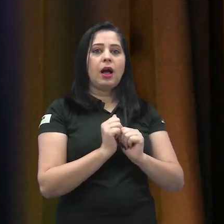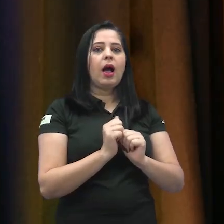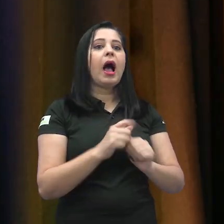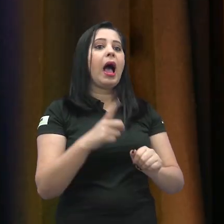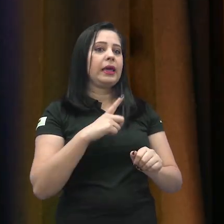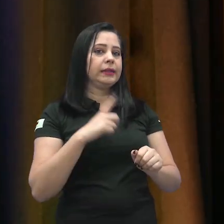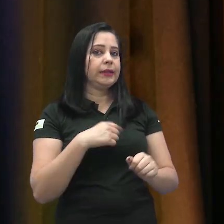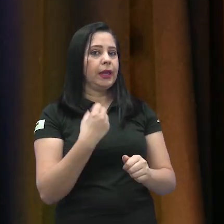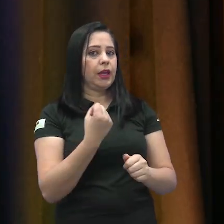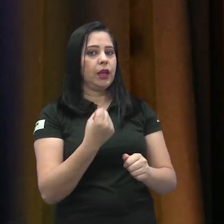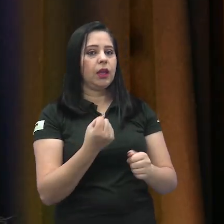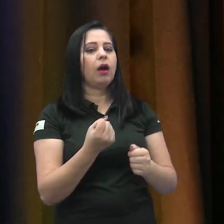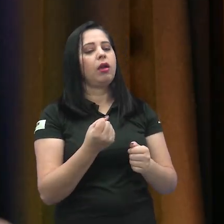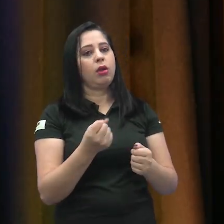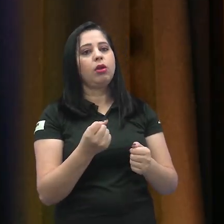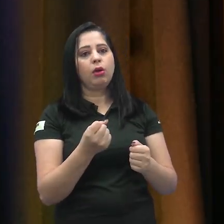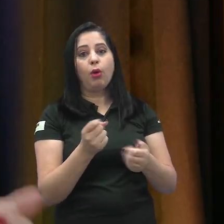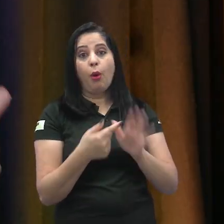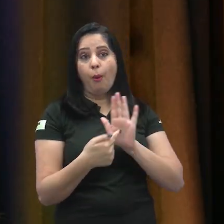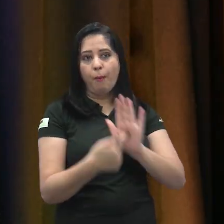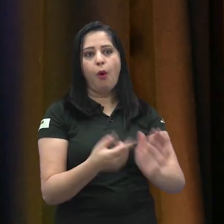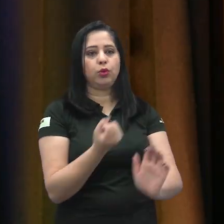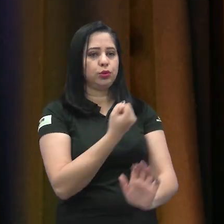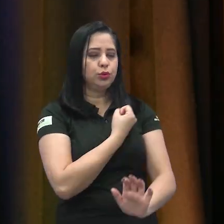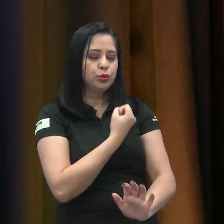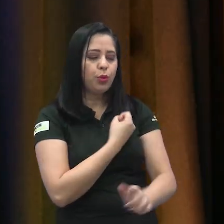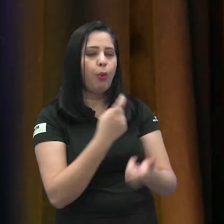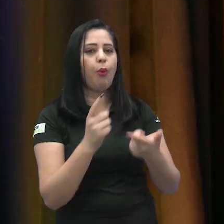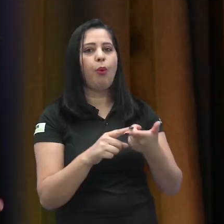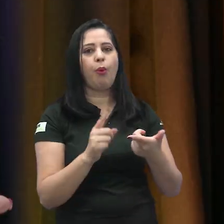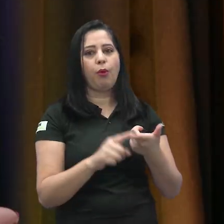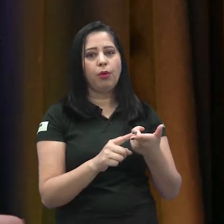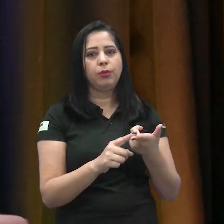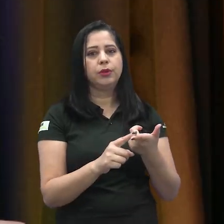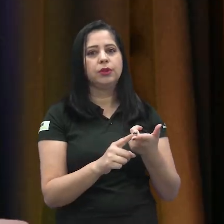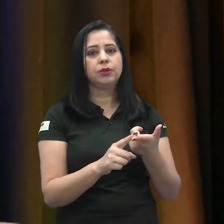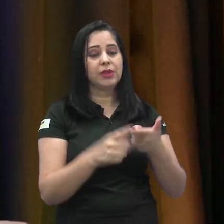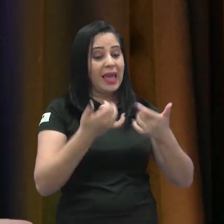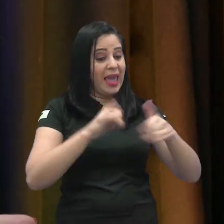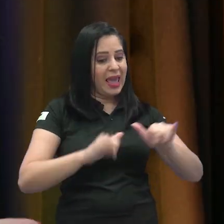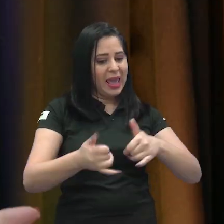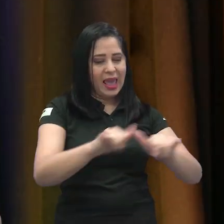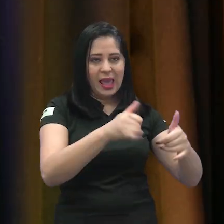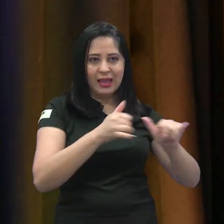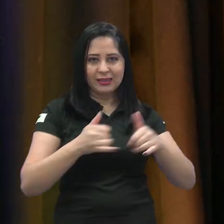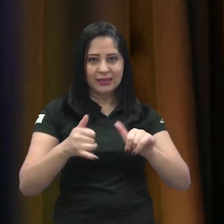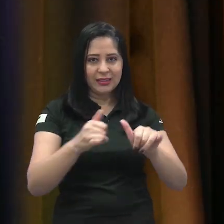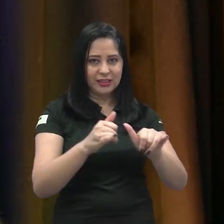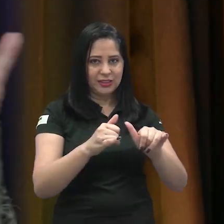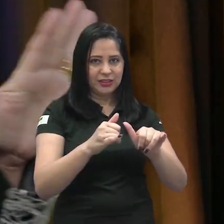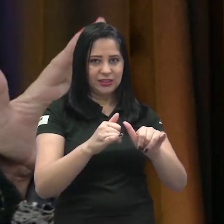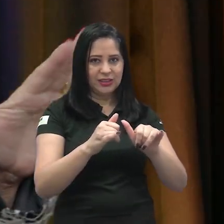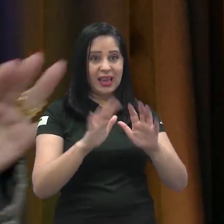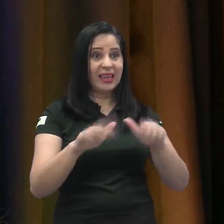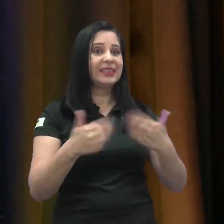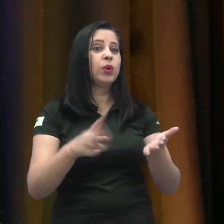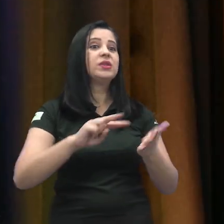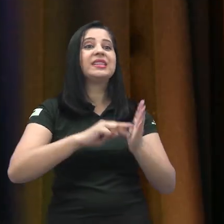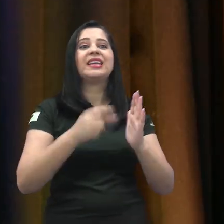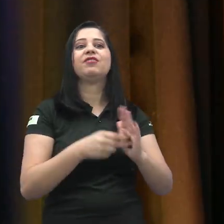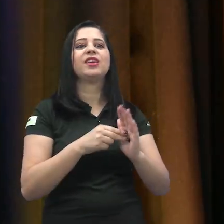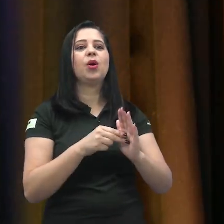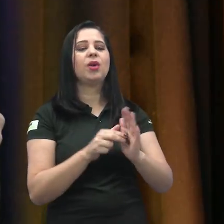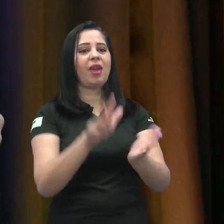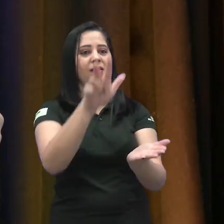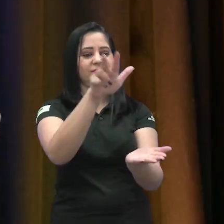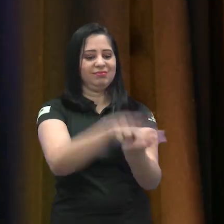vai desativando. Aí eu trabalho com números, trabalho com a quintessência, que é a energia vril, né? Então, na verdade, a gente vai fazendo